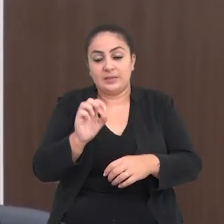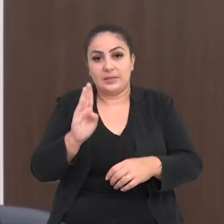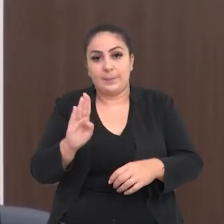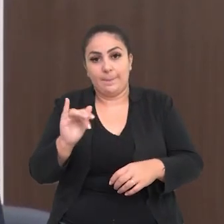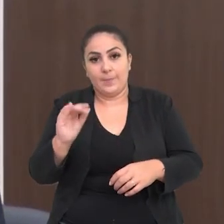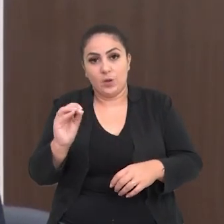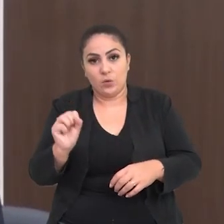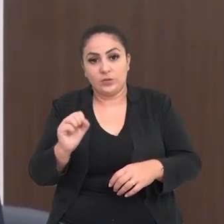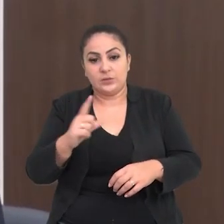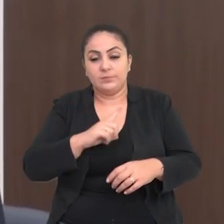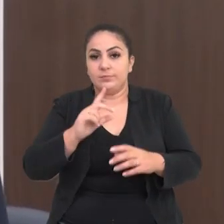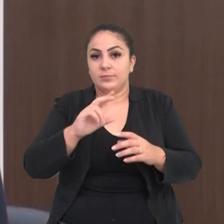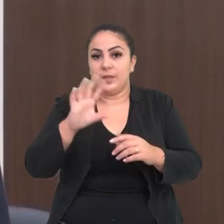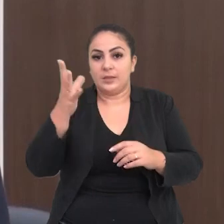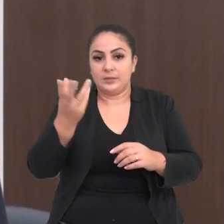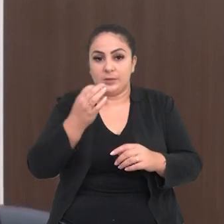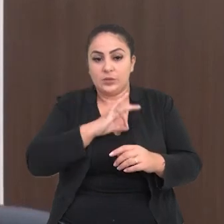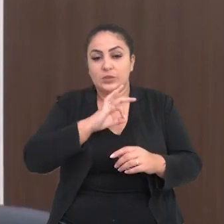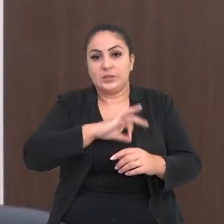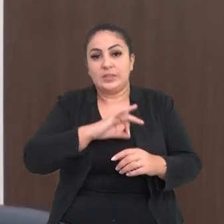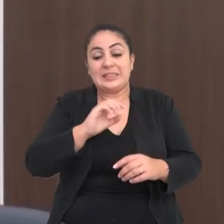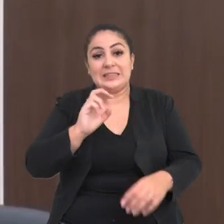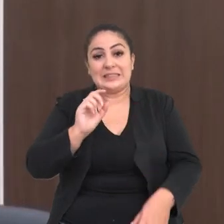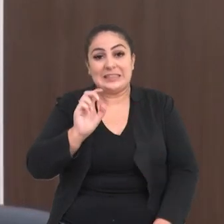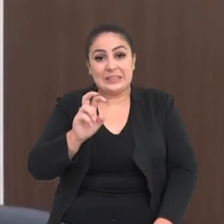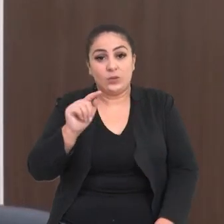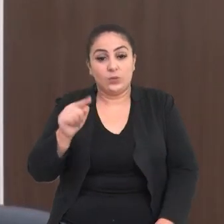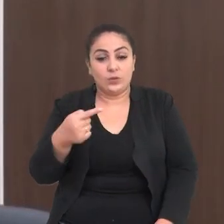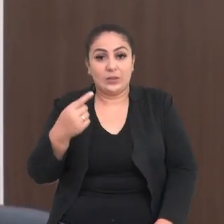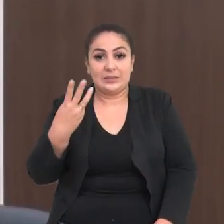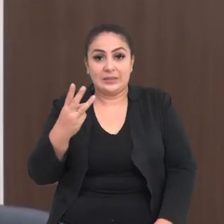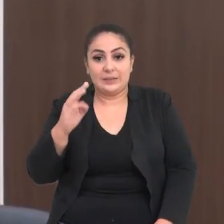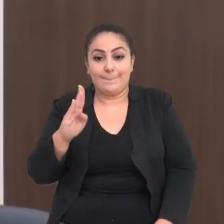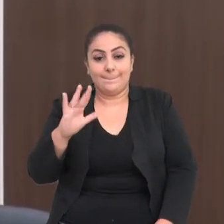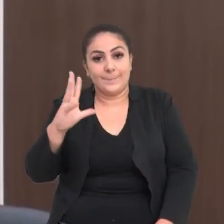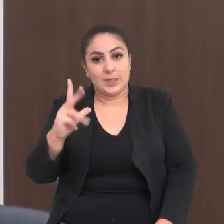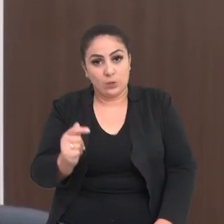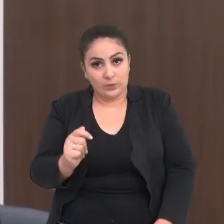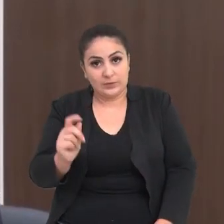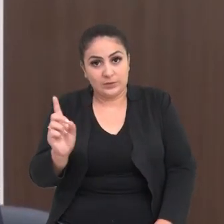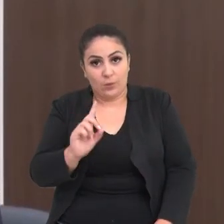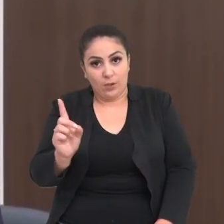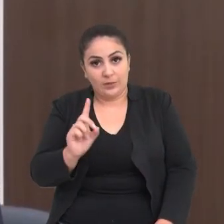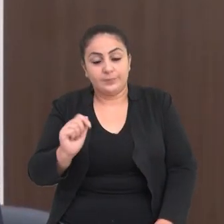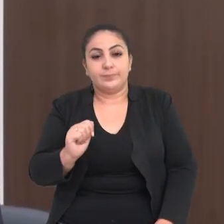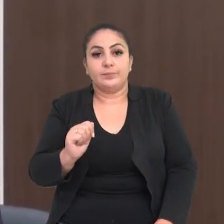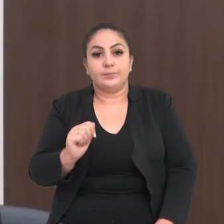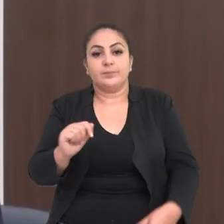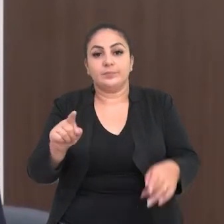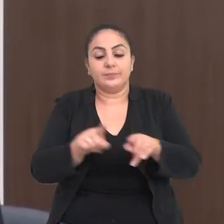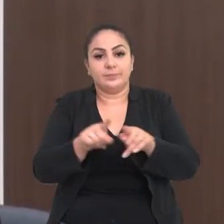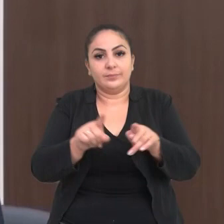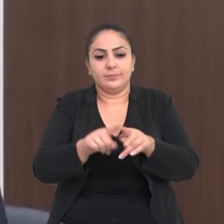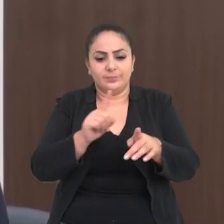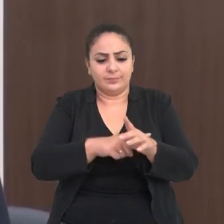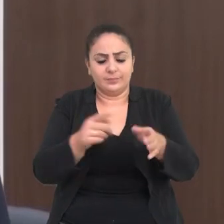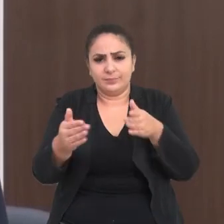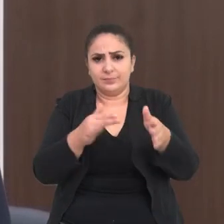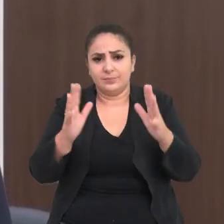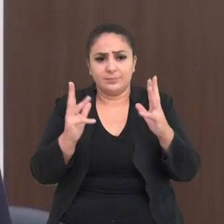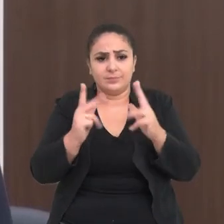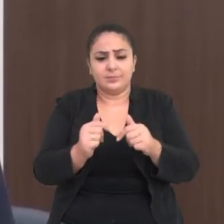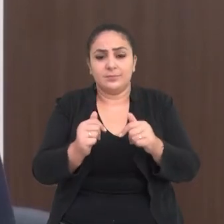Bills faturou 5,3 bilhões, mais de US$1 bilhão. E durante esse